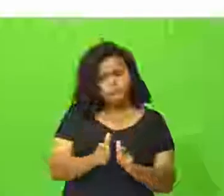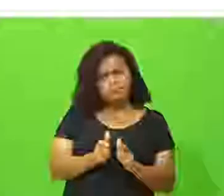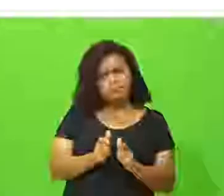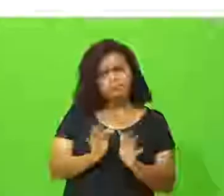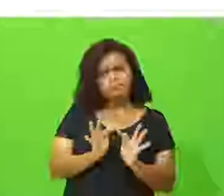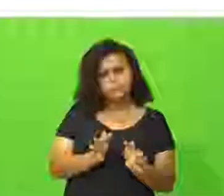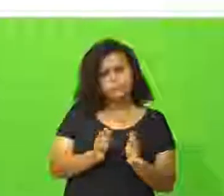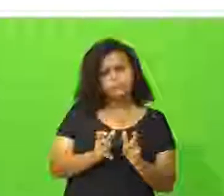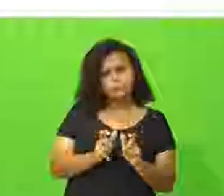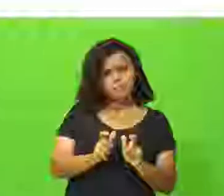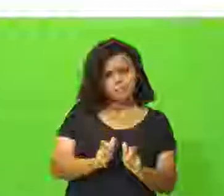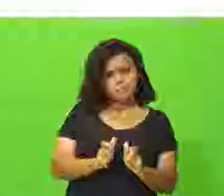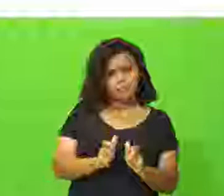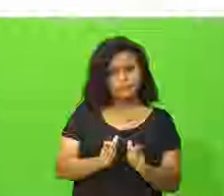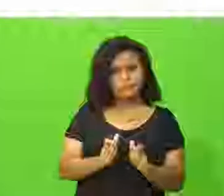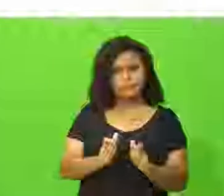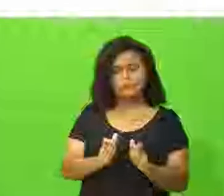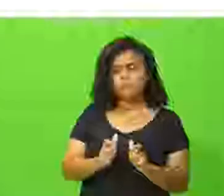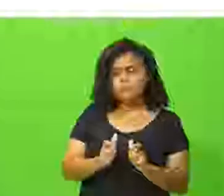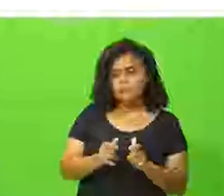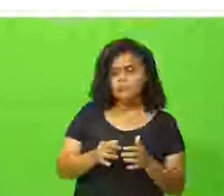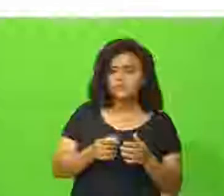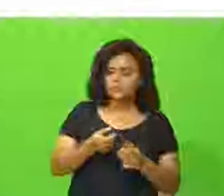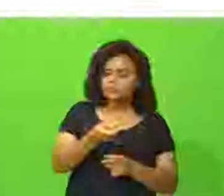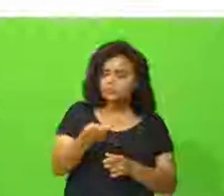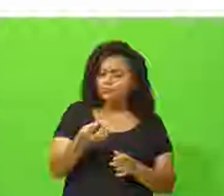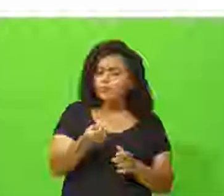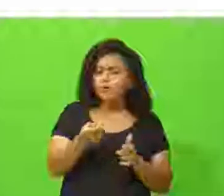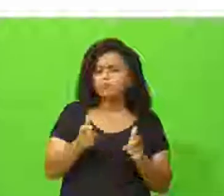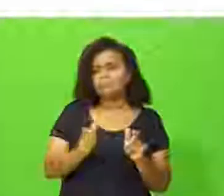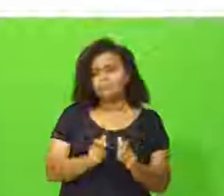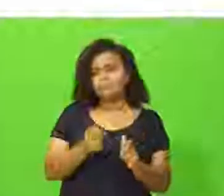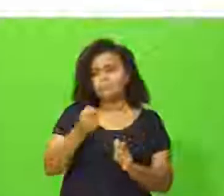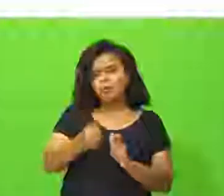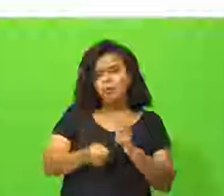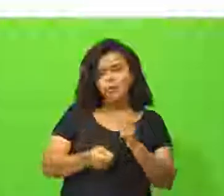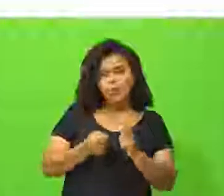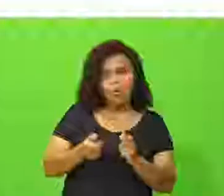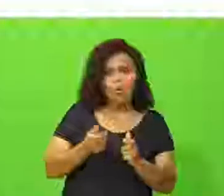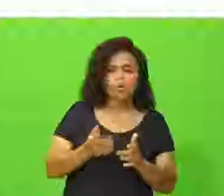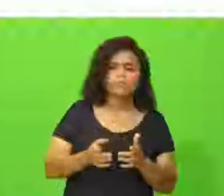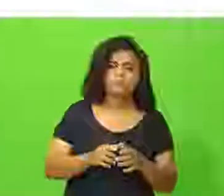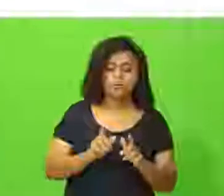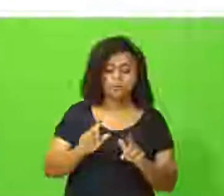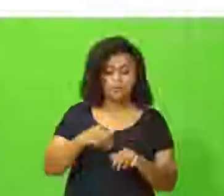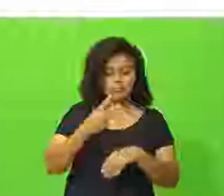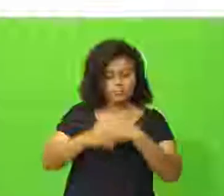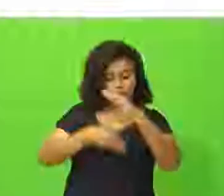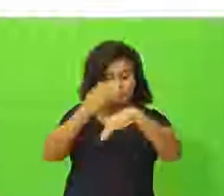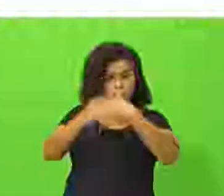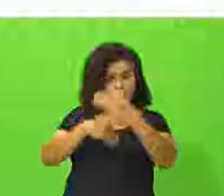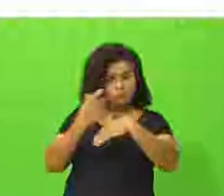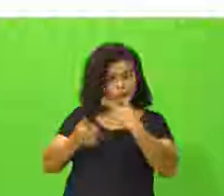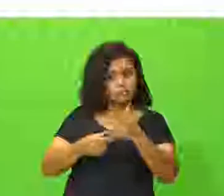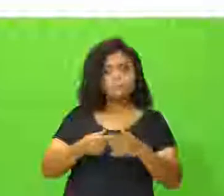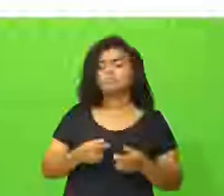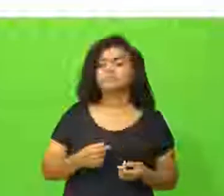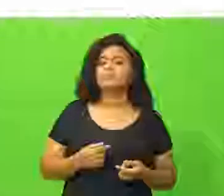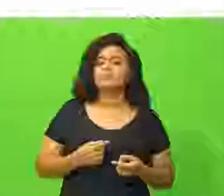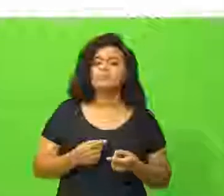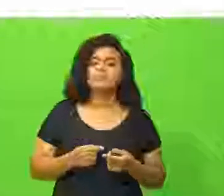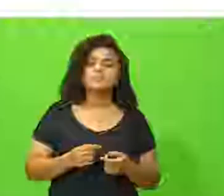de quantidade. E o que aconteceu, professor? Nós tivemos uma evolução. Essa evolução, para